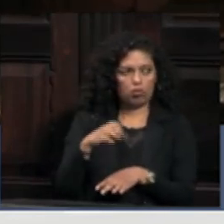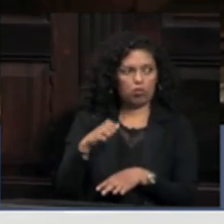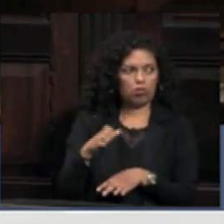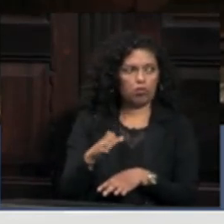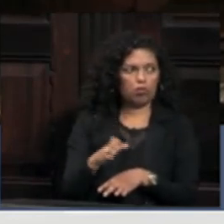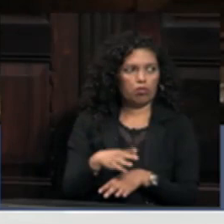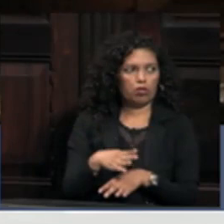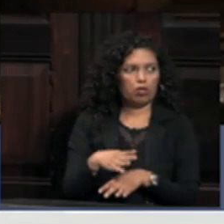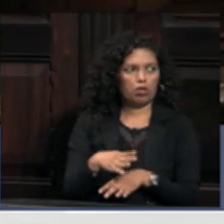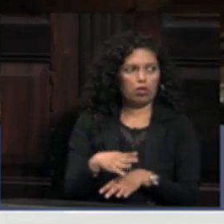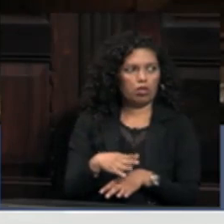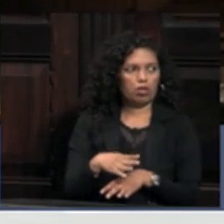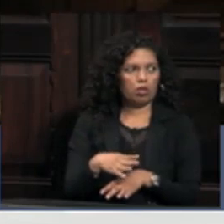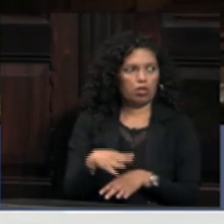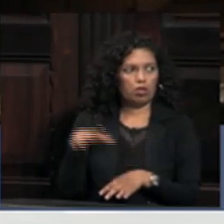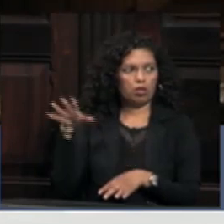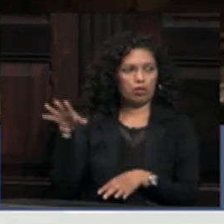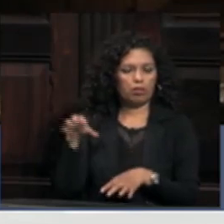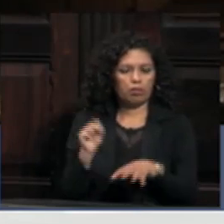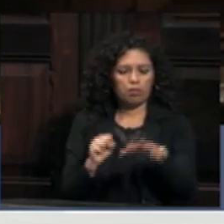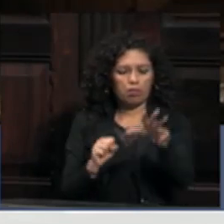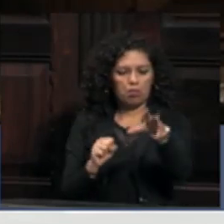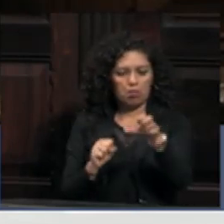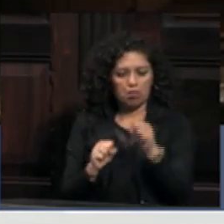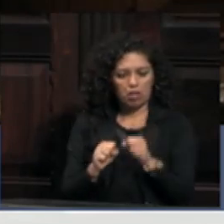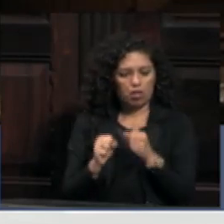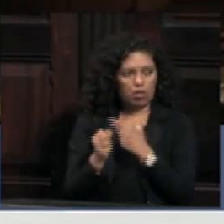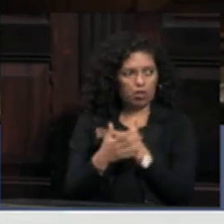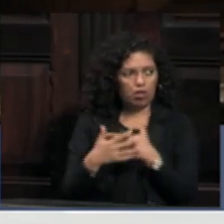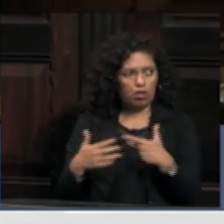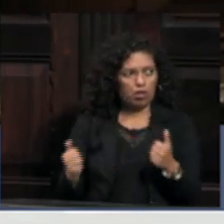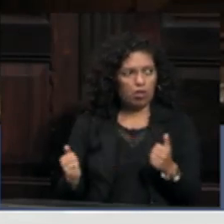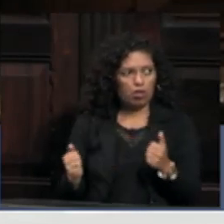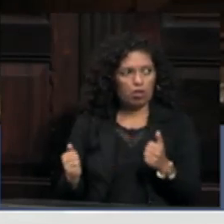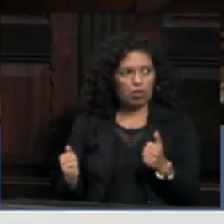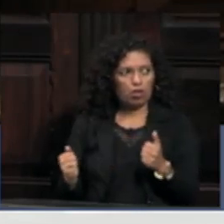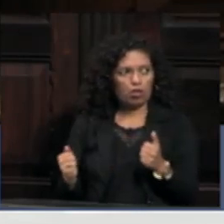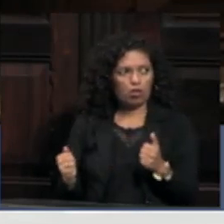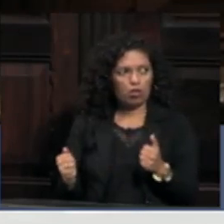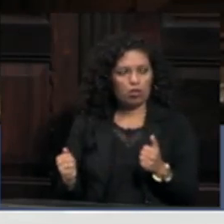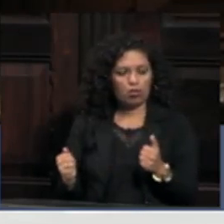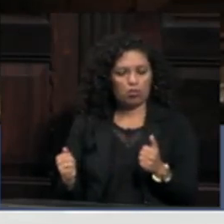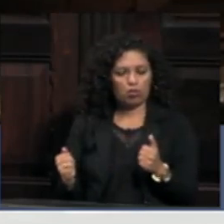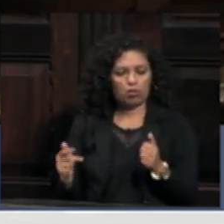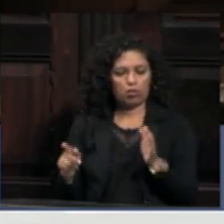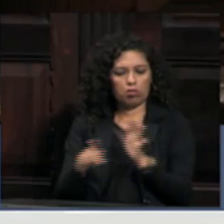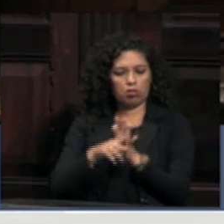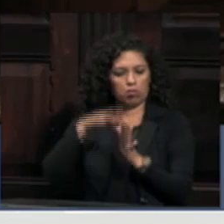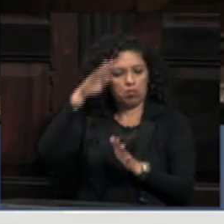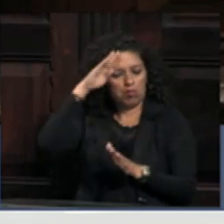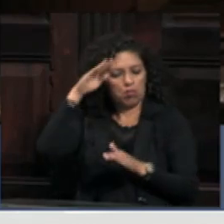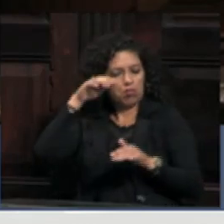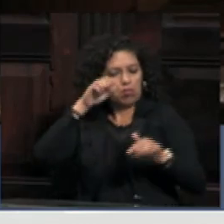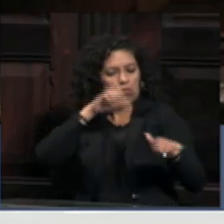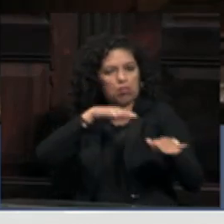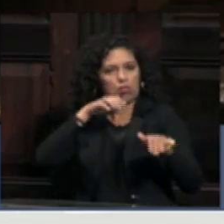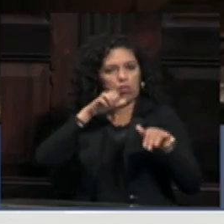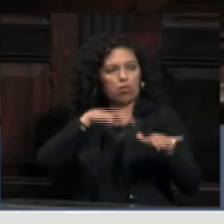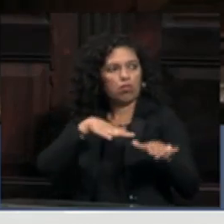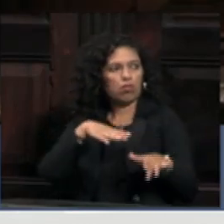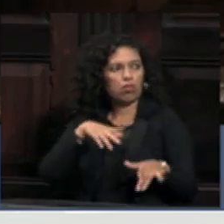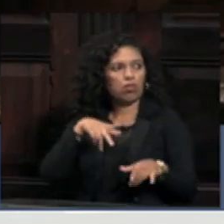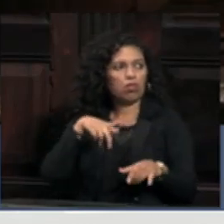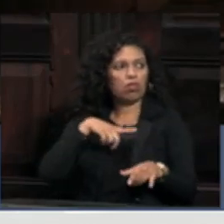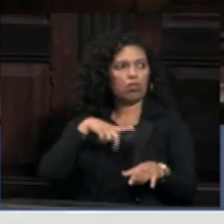oriundo dos quadros do Exército Brasileiro, e que tem no seu ministério representantes